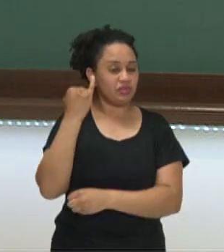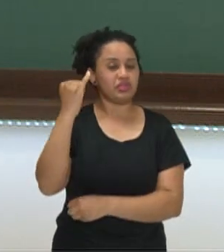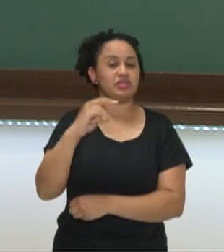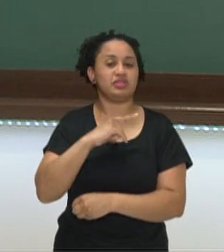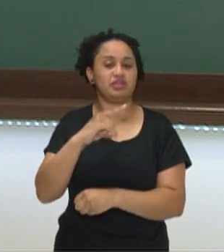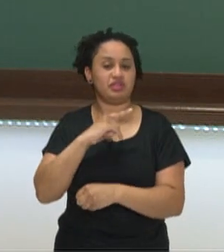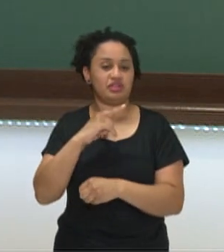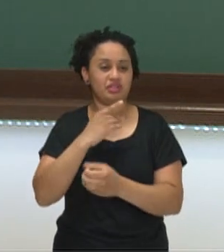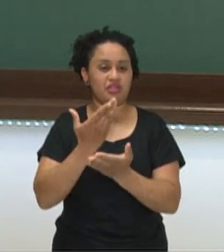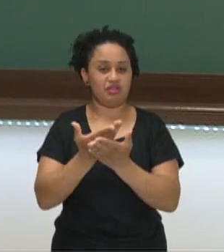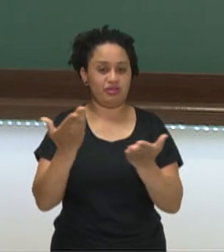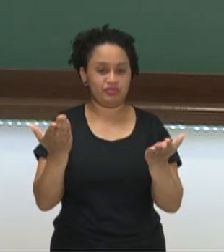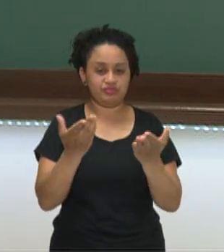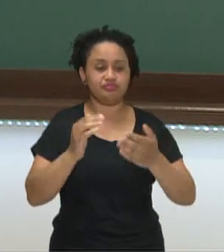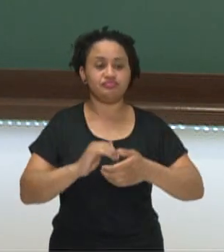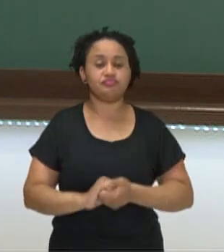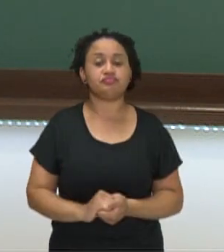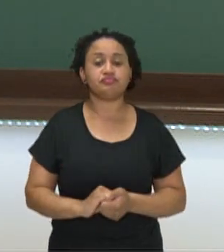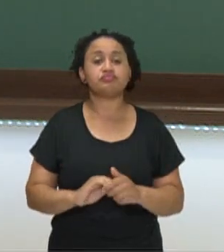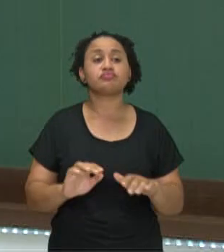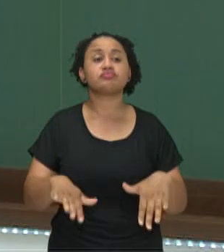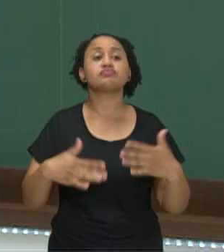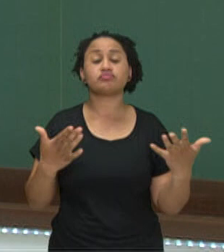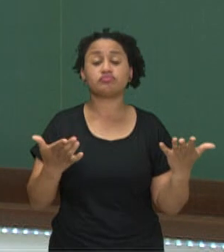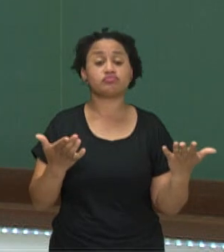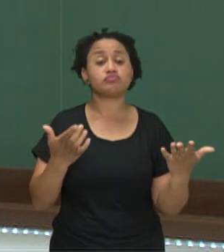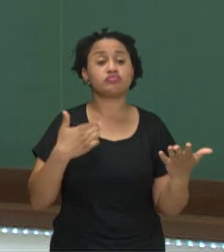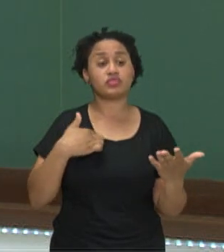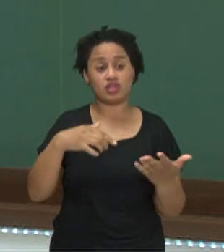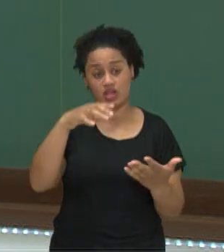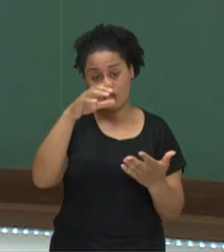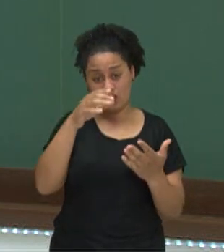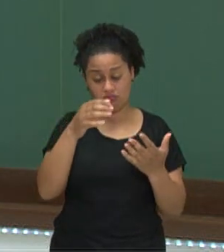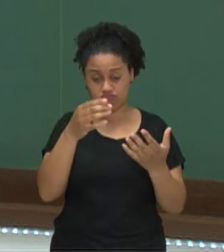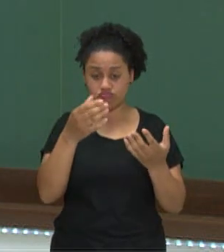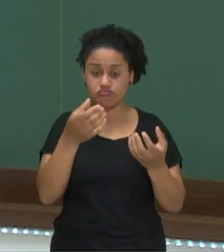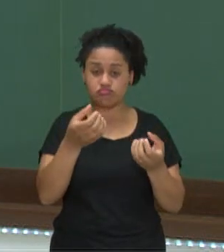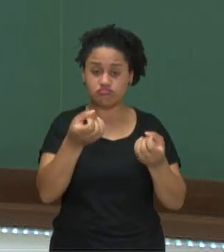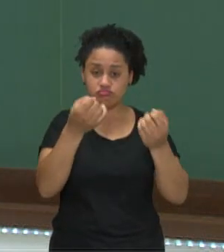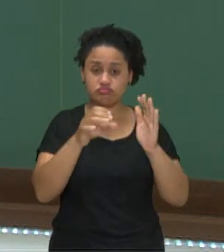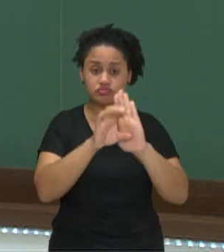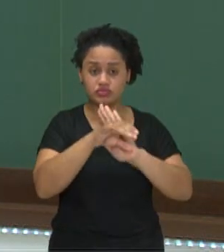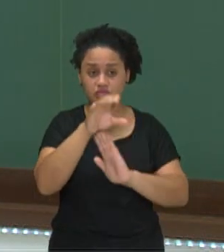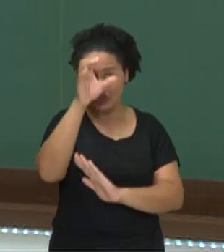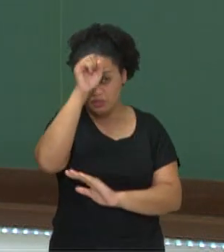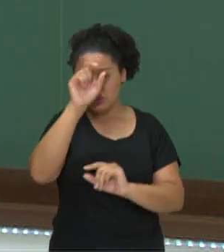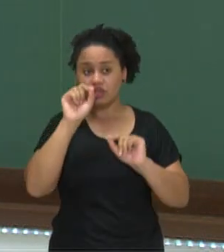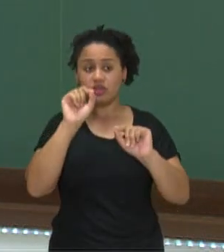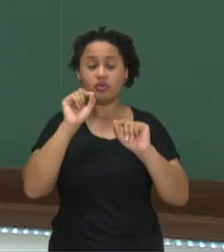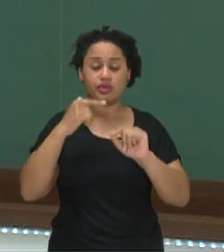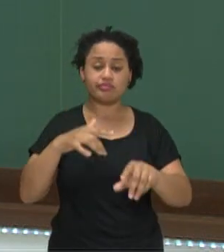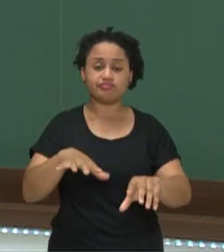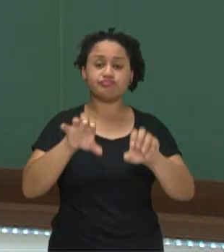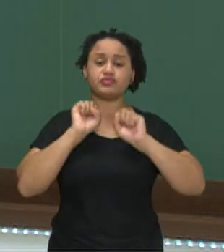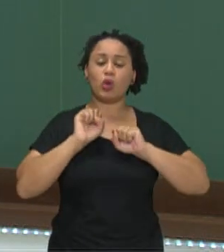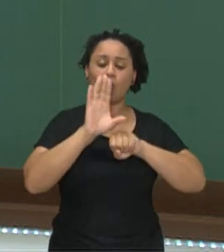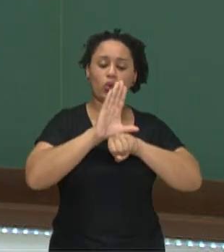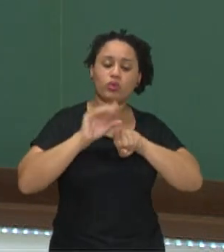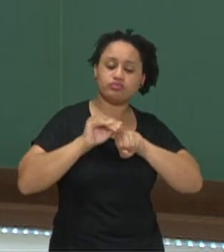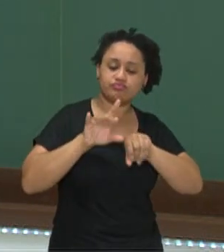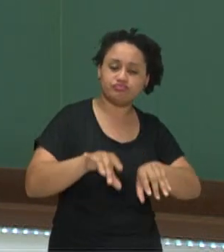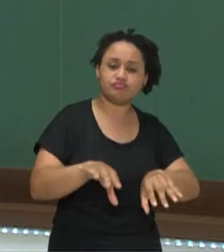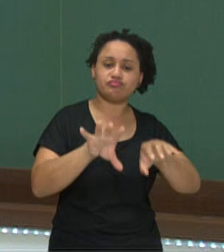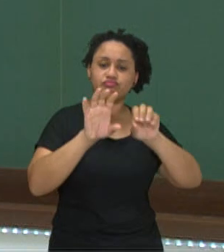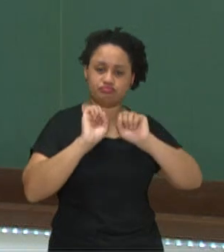importância da nossa aula, né? Então aqui, aprender, por definição, é a retenção de conhecimento. Então, quando